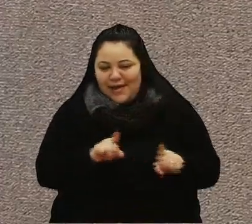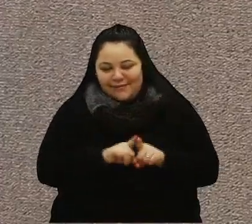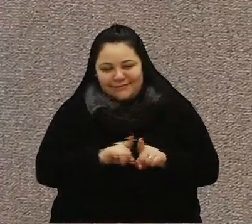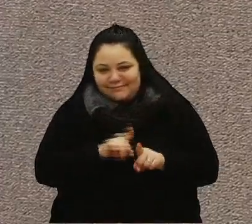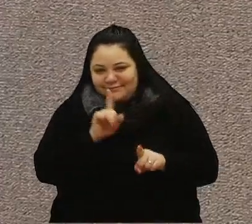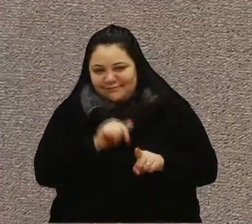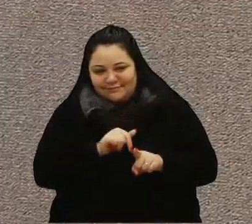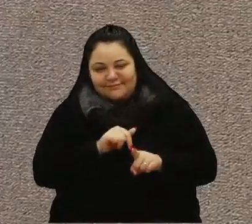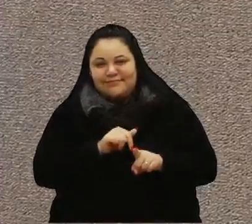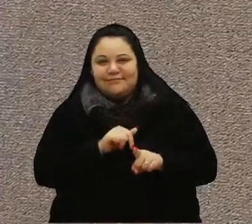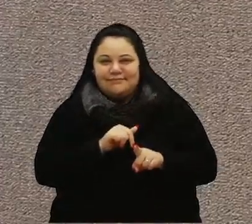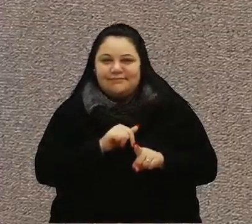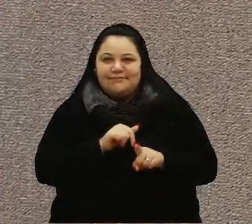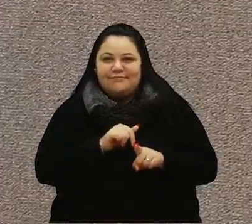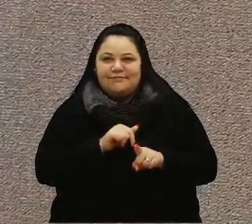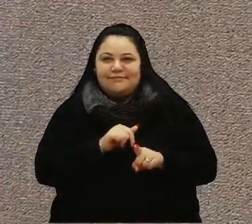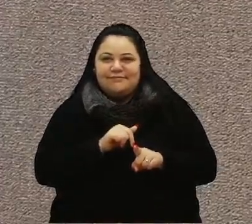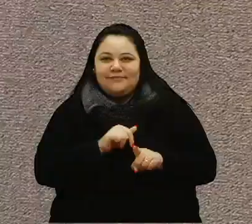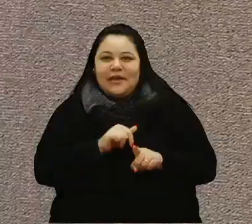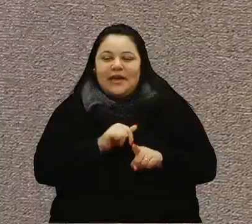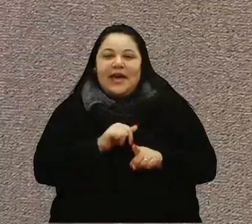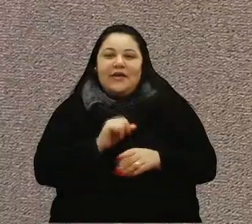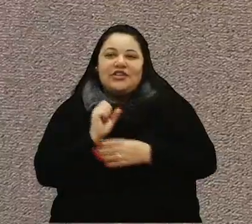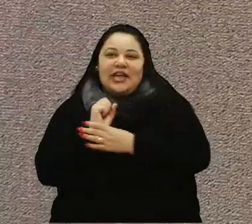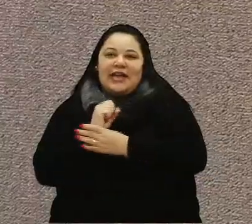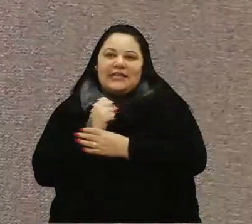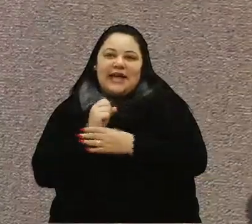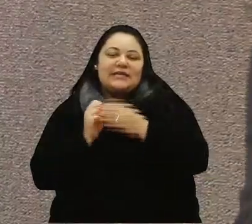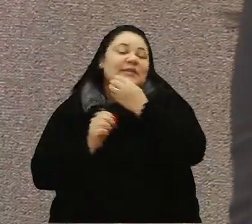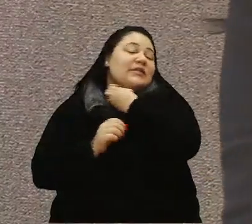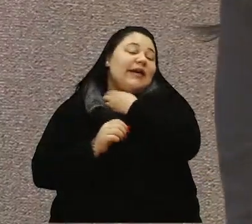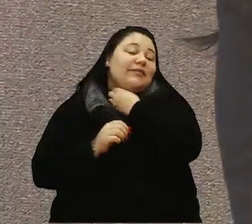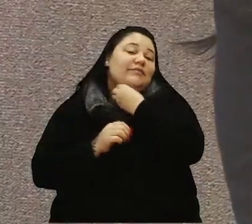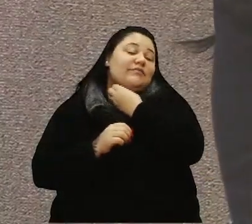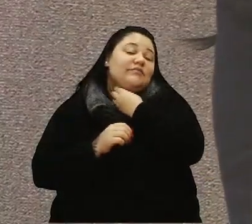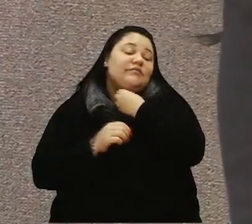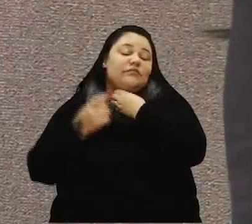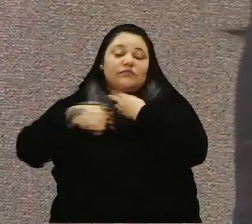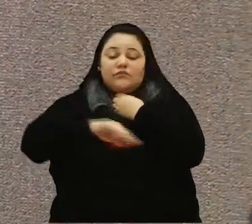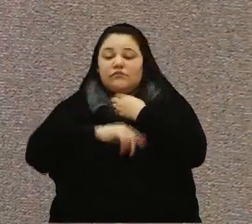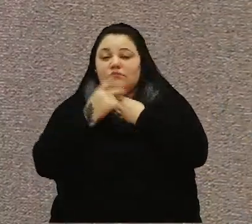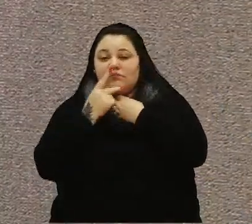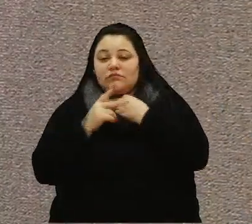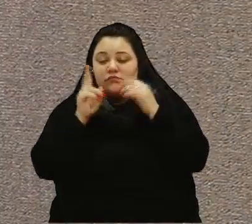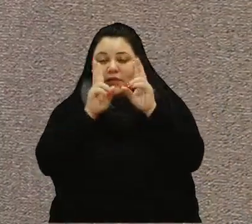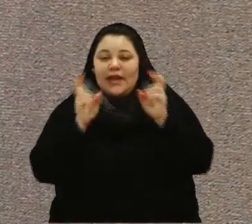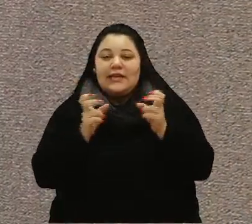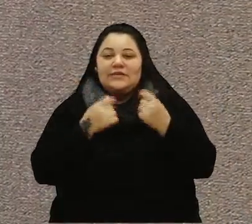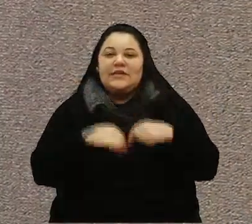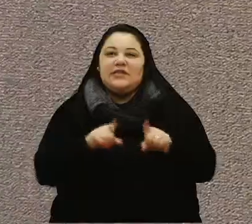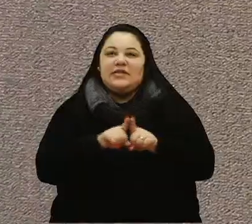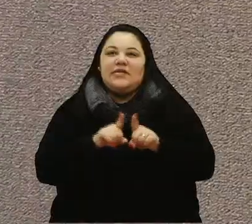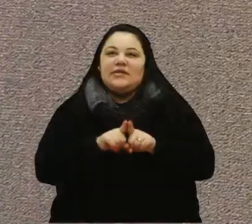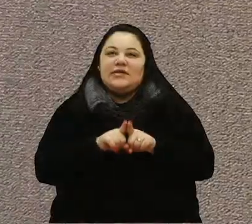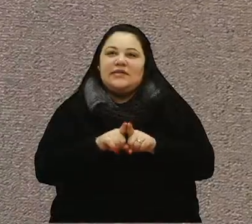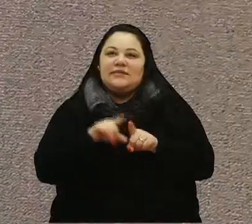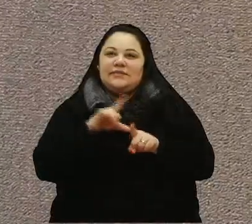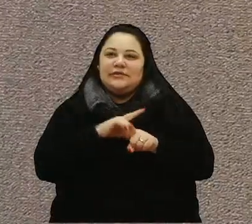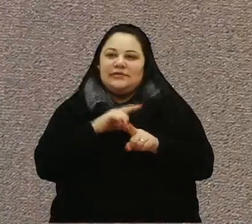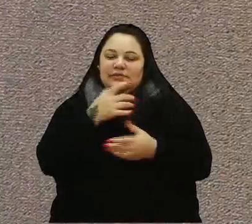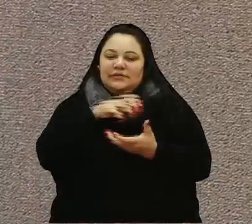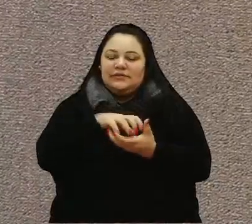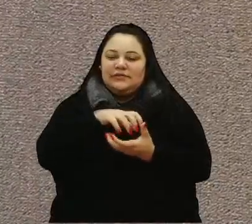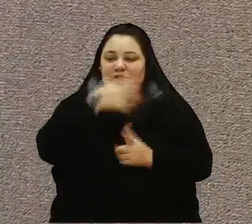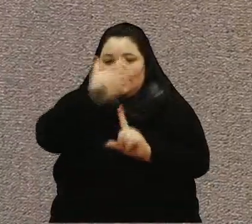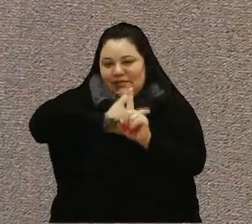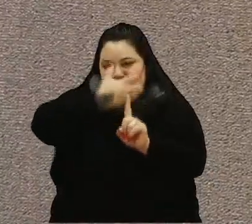esteja envolvida. E tem algo que a gente falou essa semana também, quando nós falamos sobre a questão das pessoas com deficiência, e que tem aquele lema que eu acho